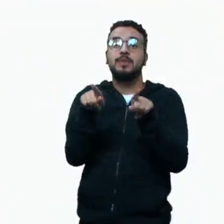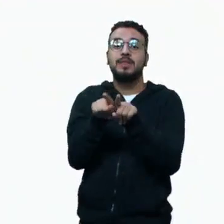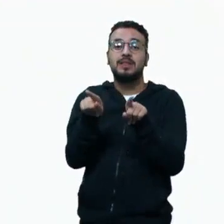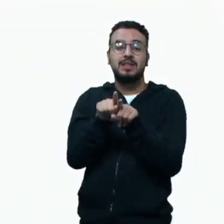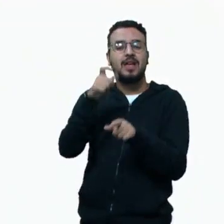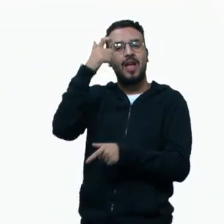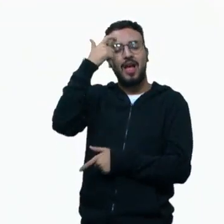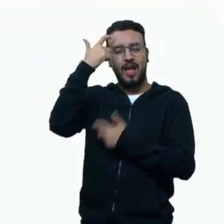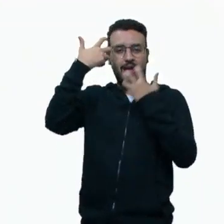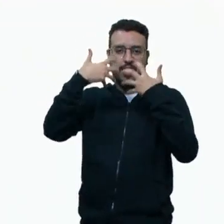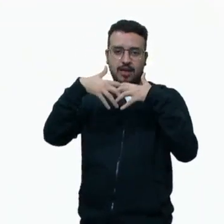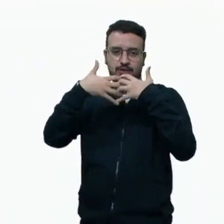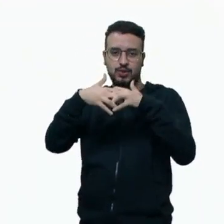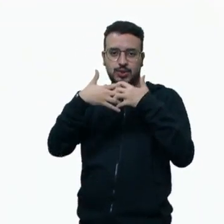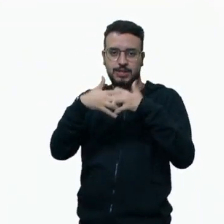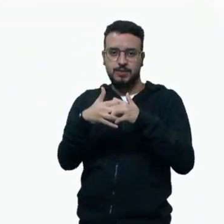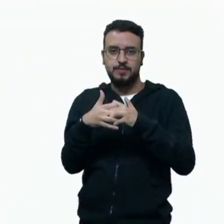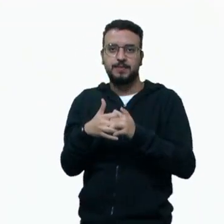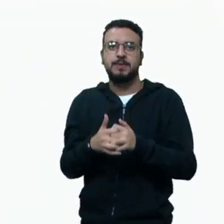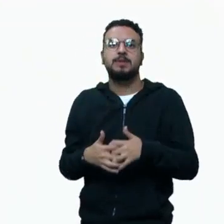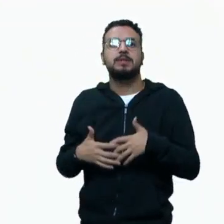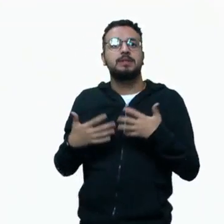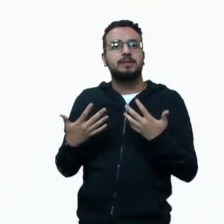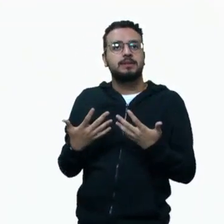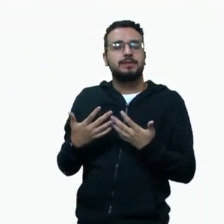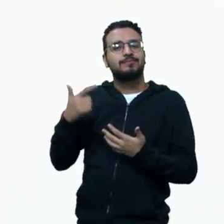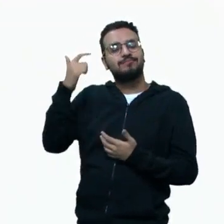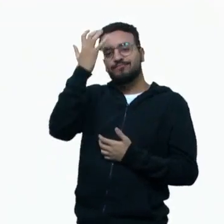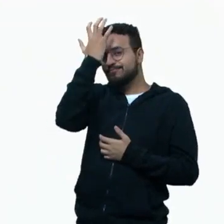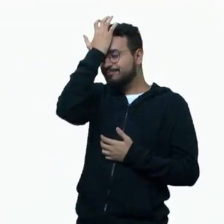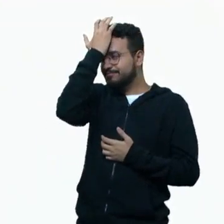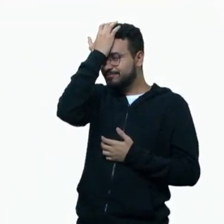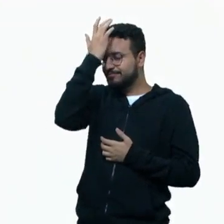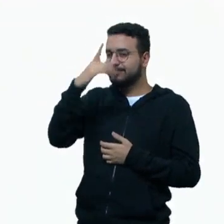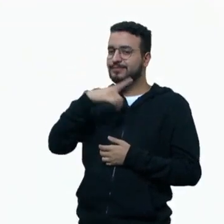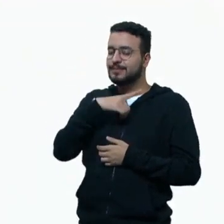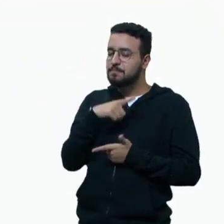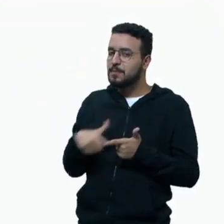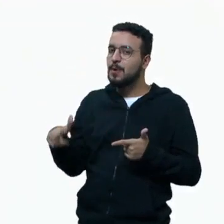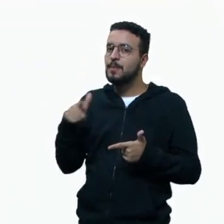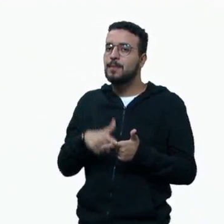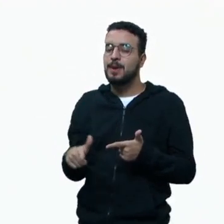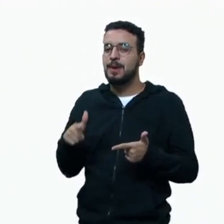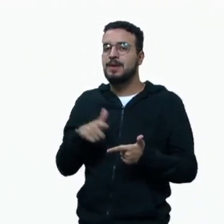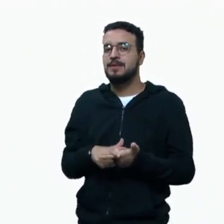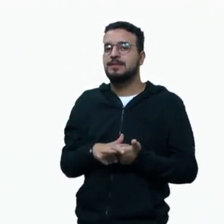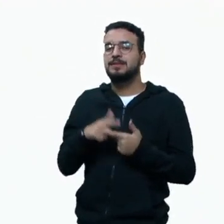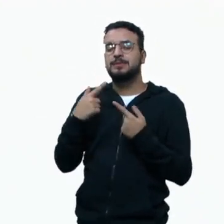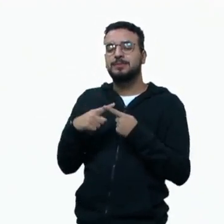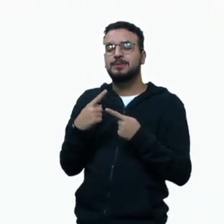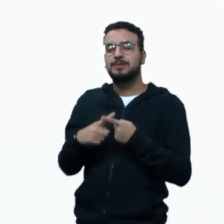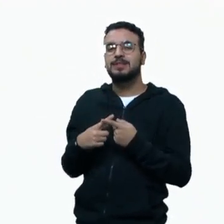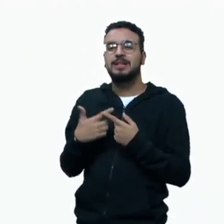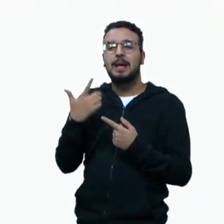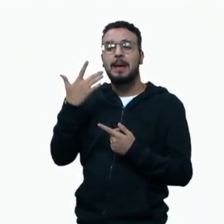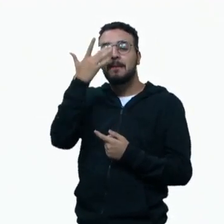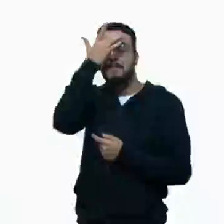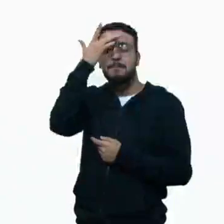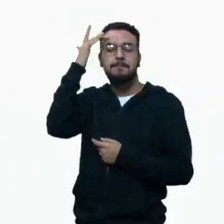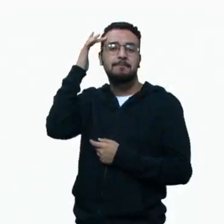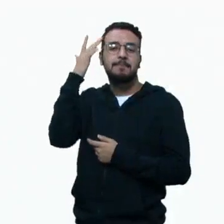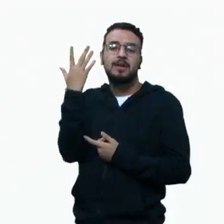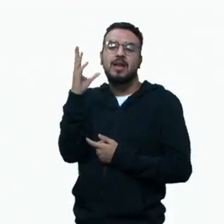tá? Então, é muito comum problemas nessa região quando a pessoa